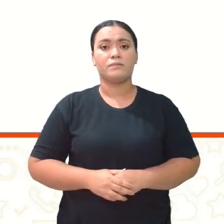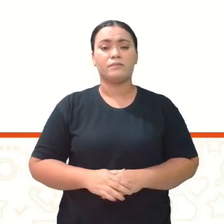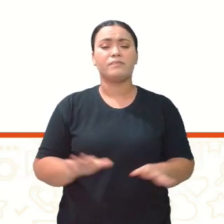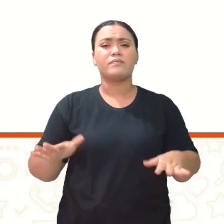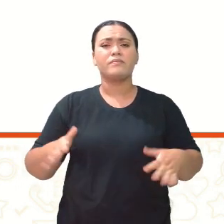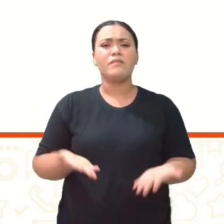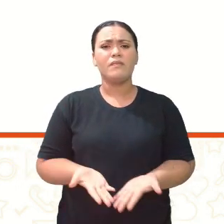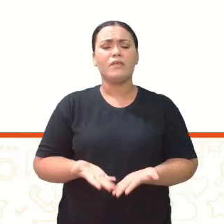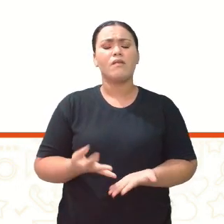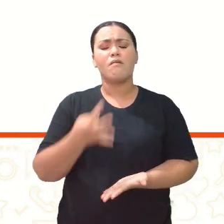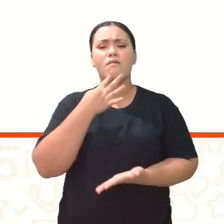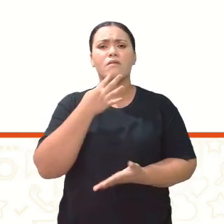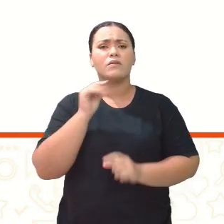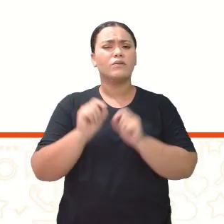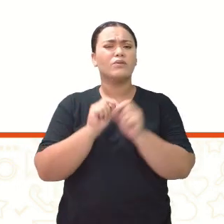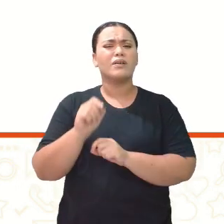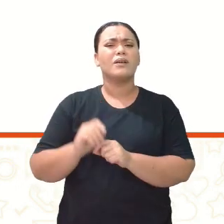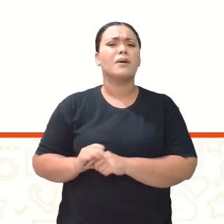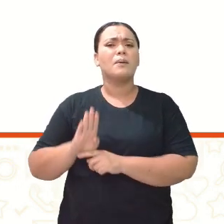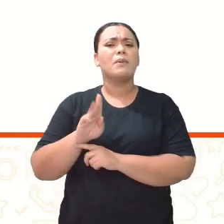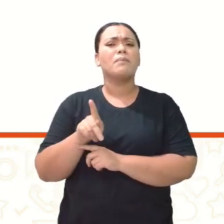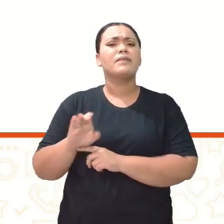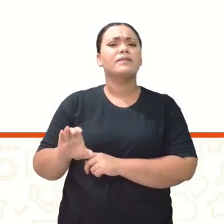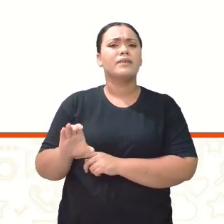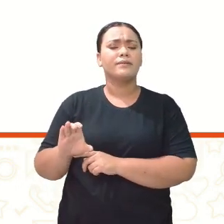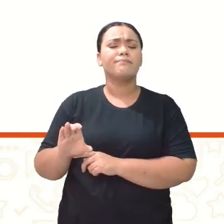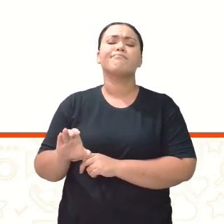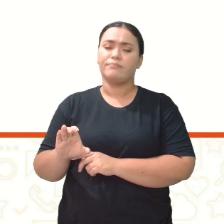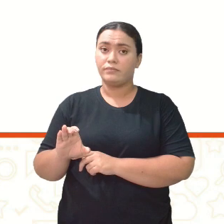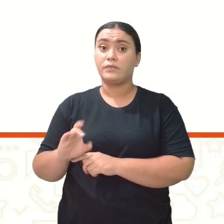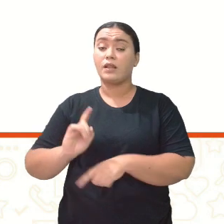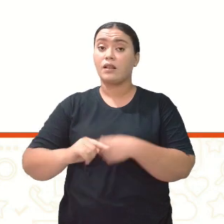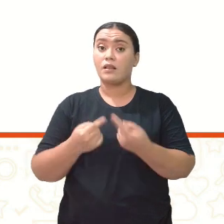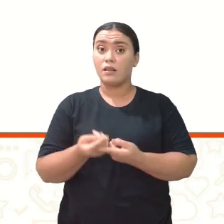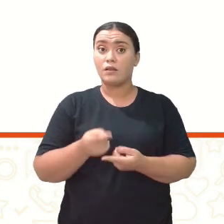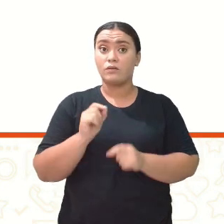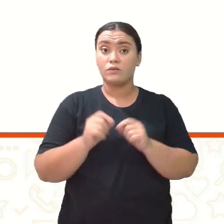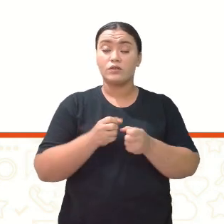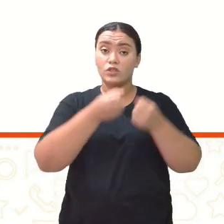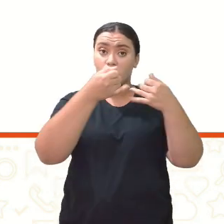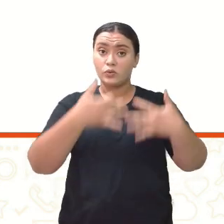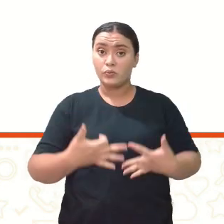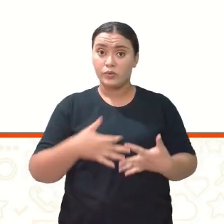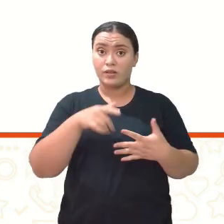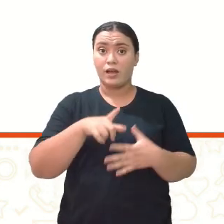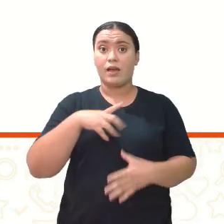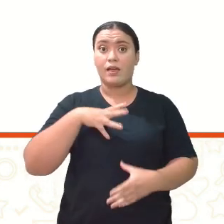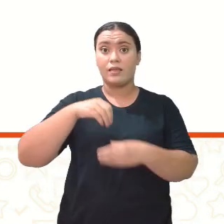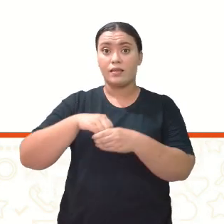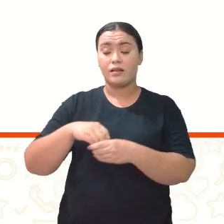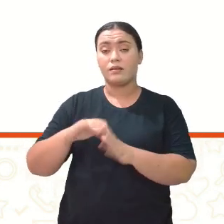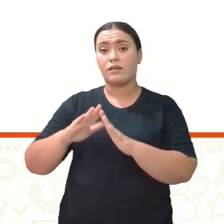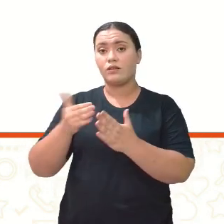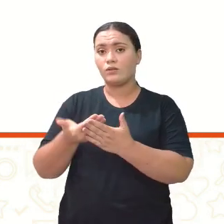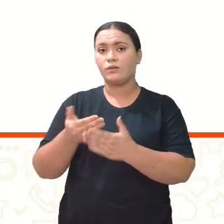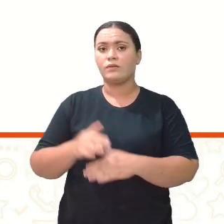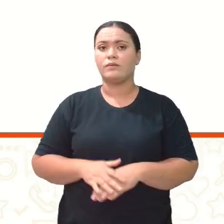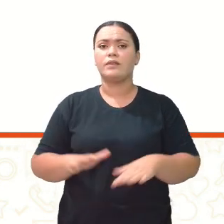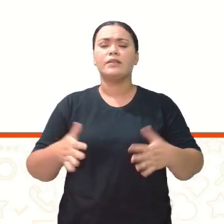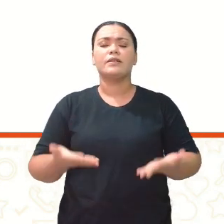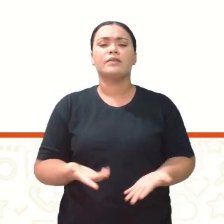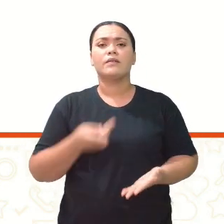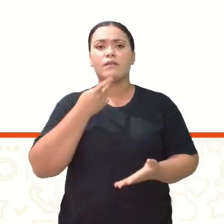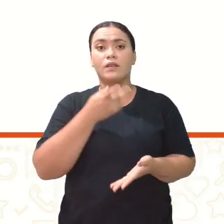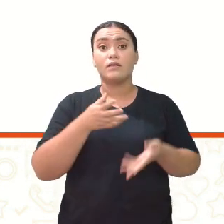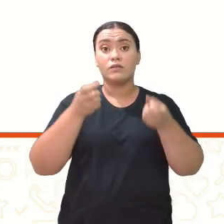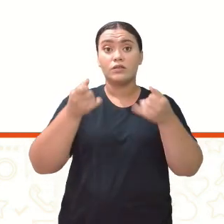Então, vamos conhecer um pouco o que é o BPC, depois a gente vai falar sobre o BPC na escola. Então, como eu falei